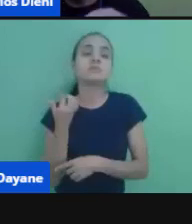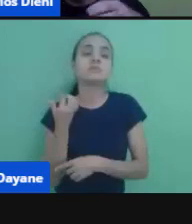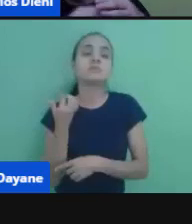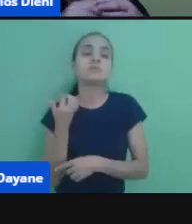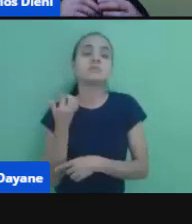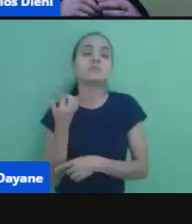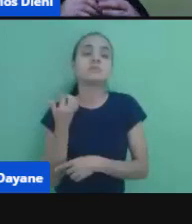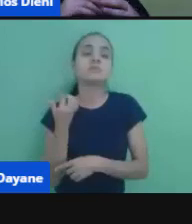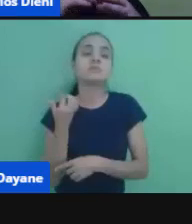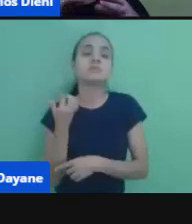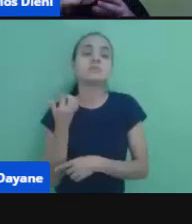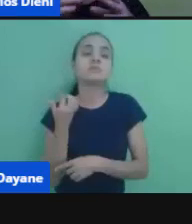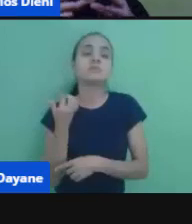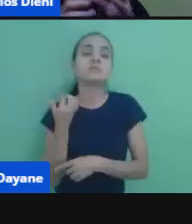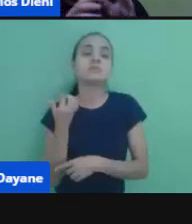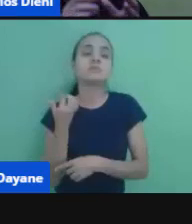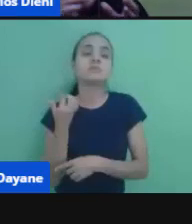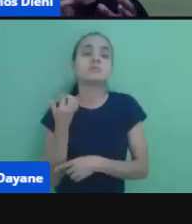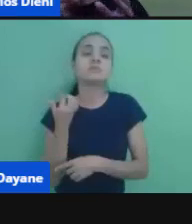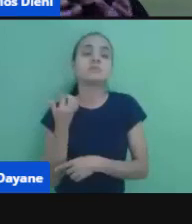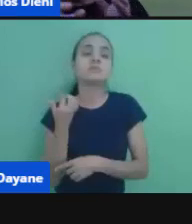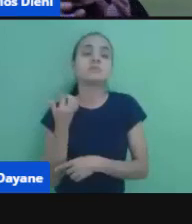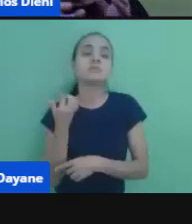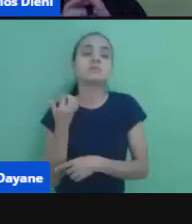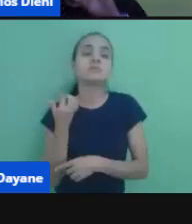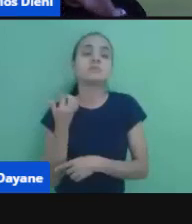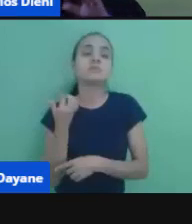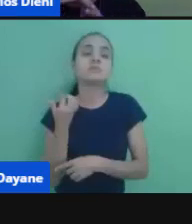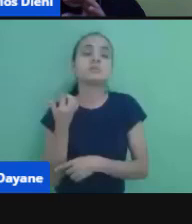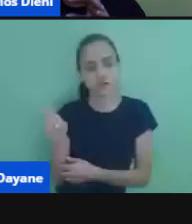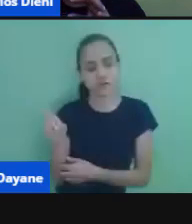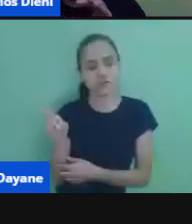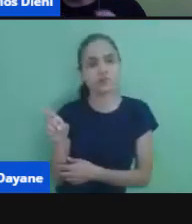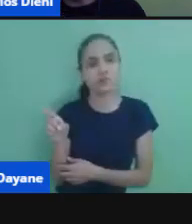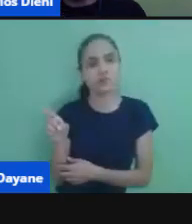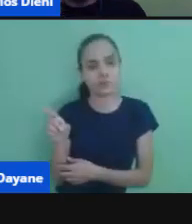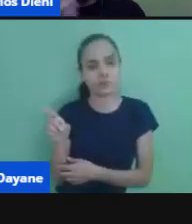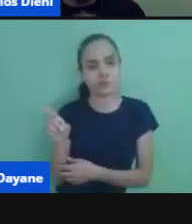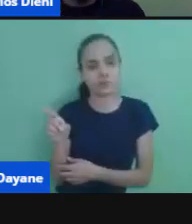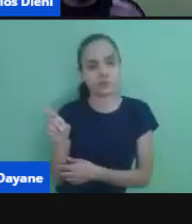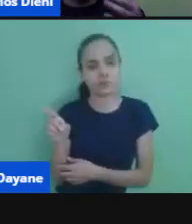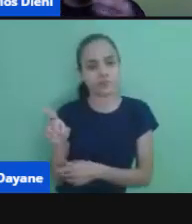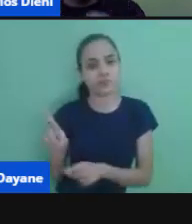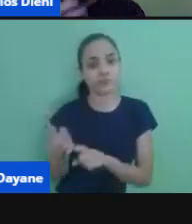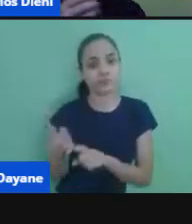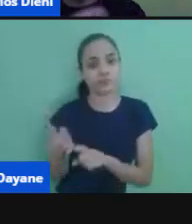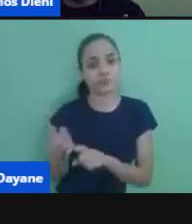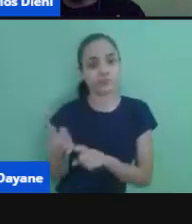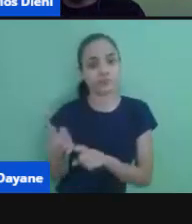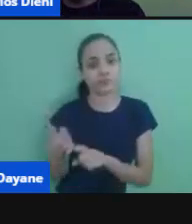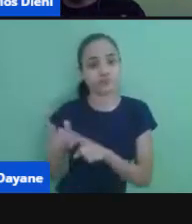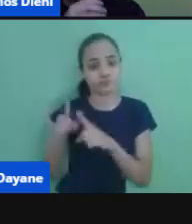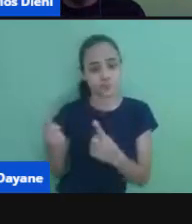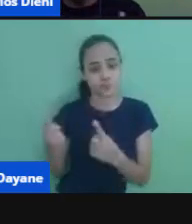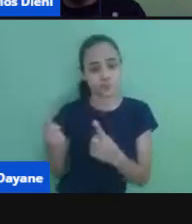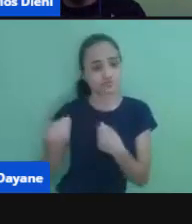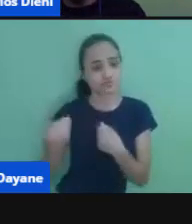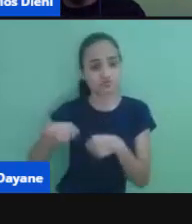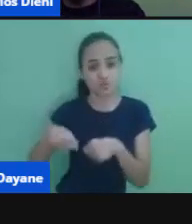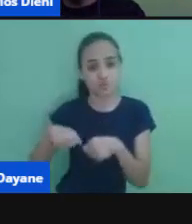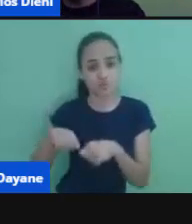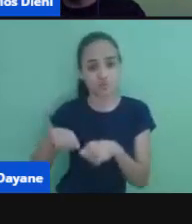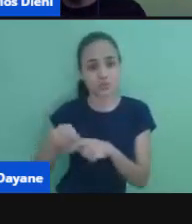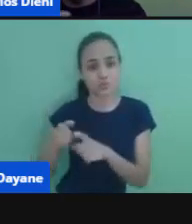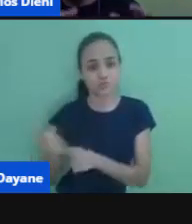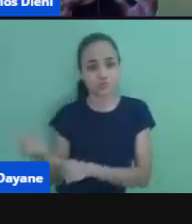mas o documentário ele não precisa ser um único modo isolado. Ele pode carregar um pouco de cada modo dentro